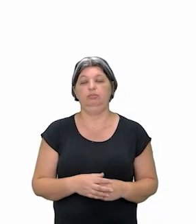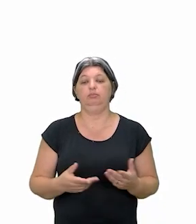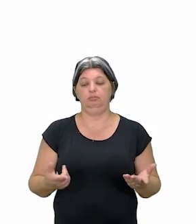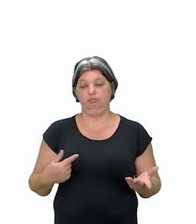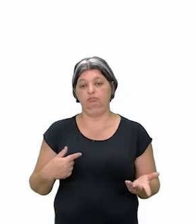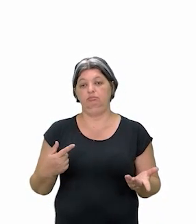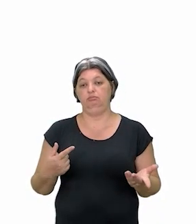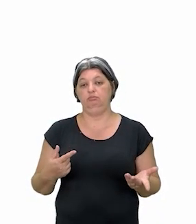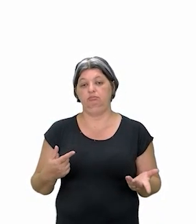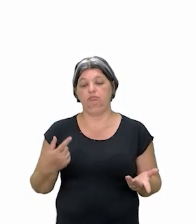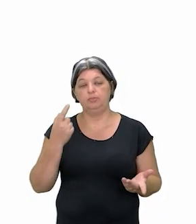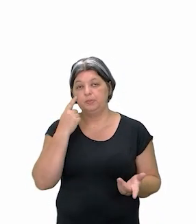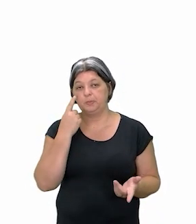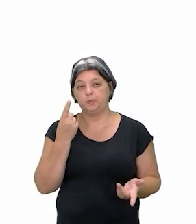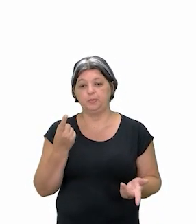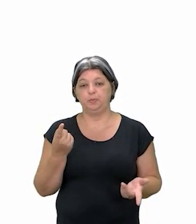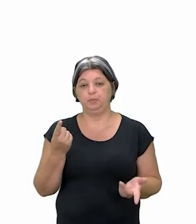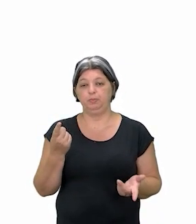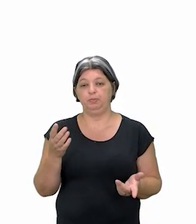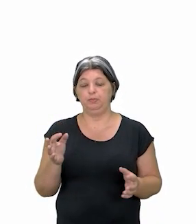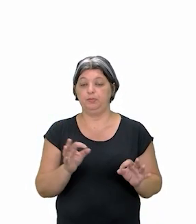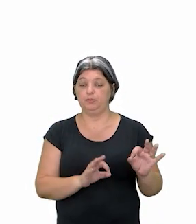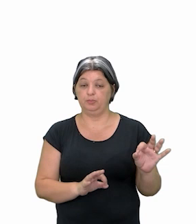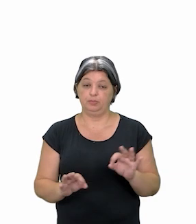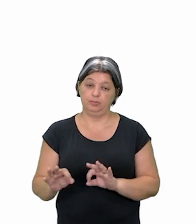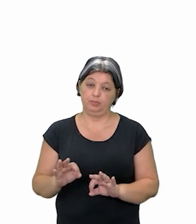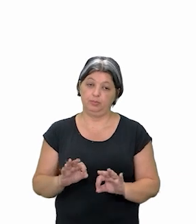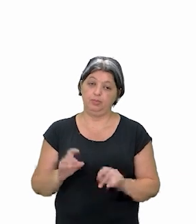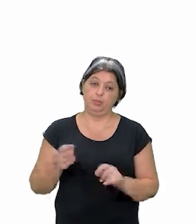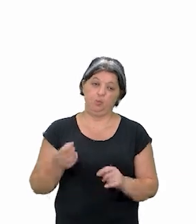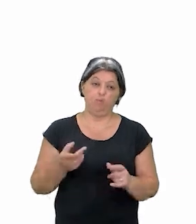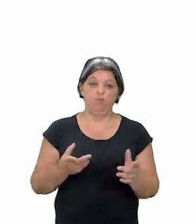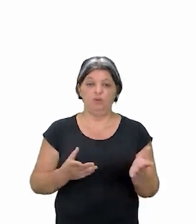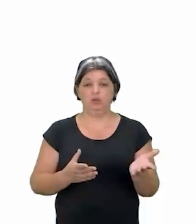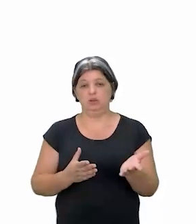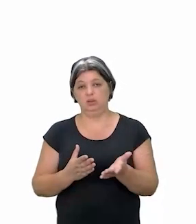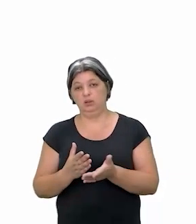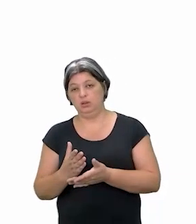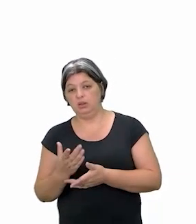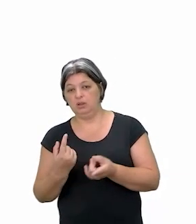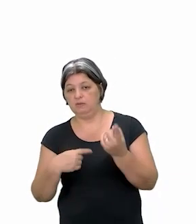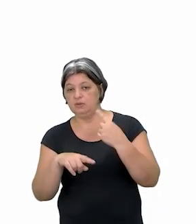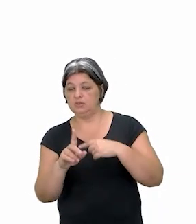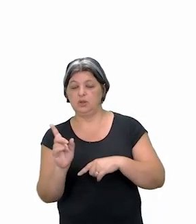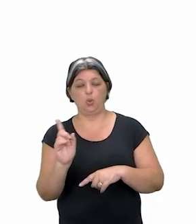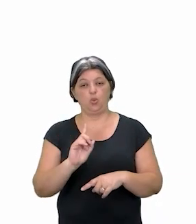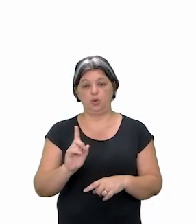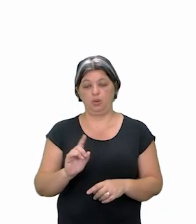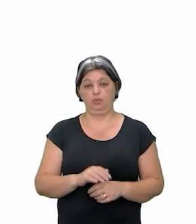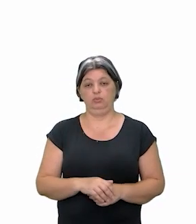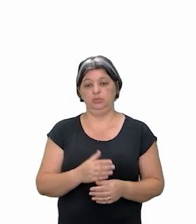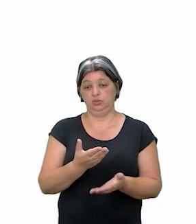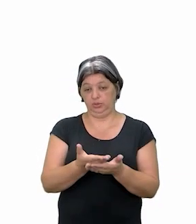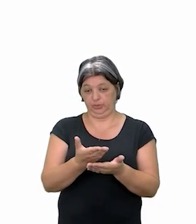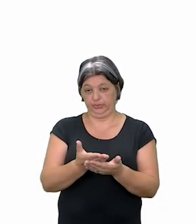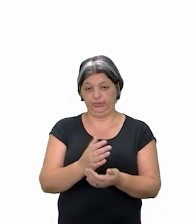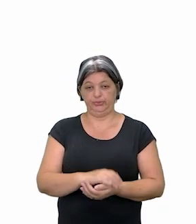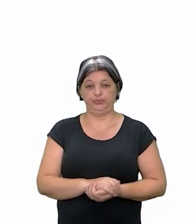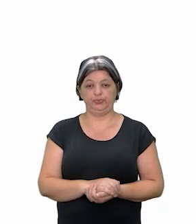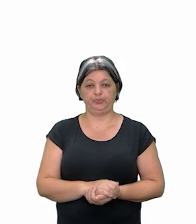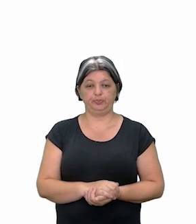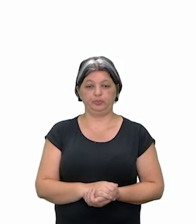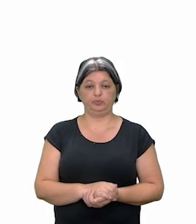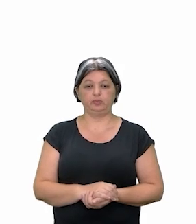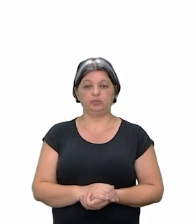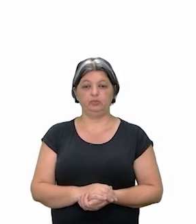para não, ou para avançar ou para não avançar, né, nos seus estudos. De certa forma, quando a gente